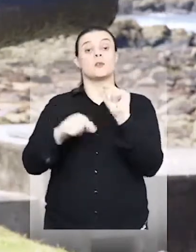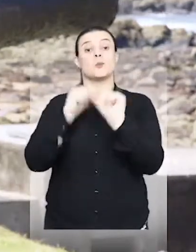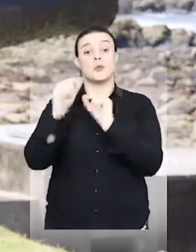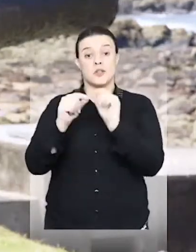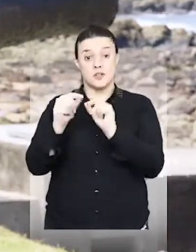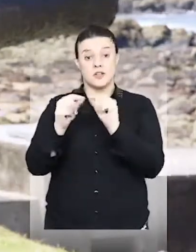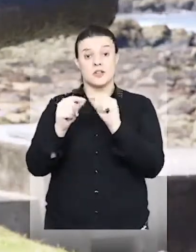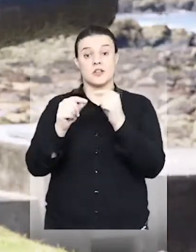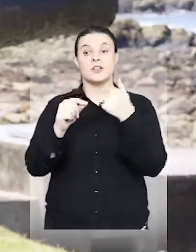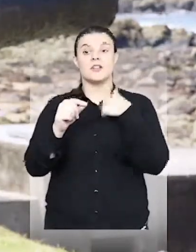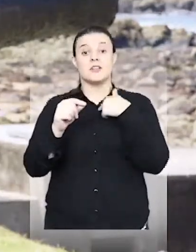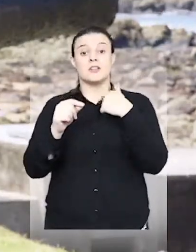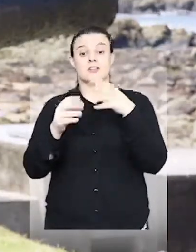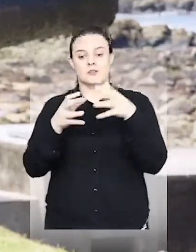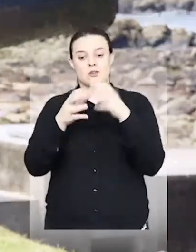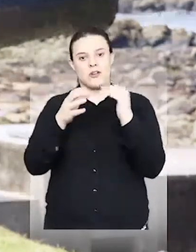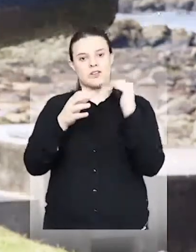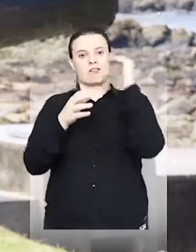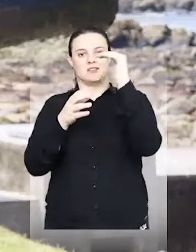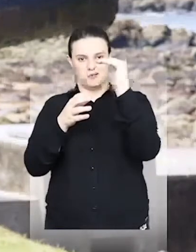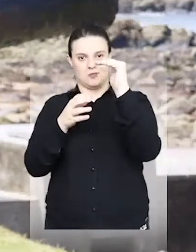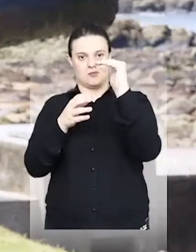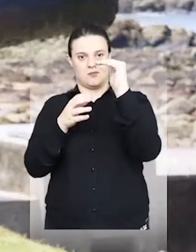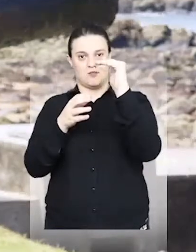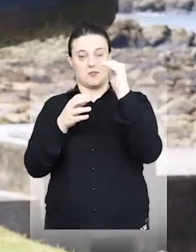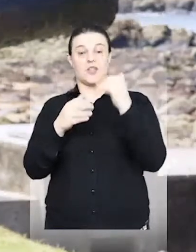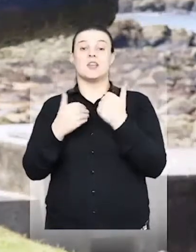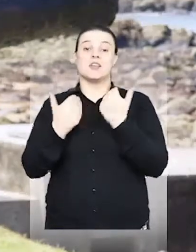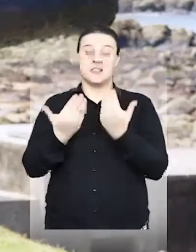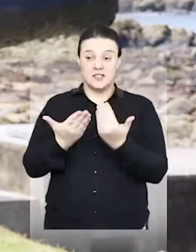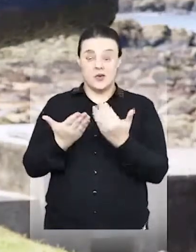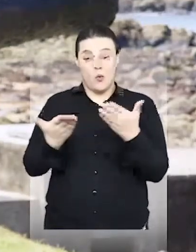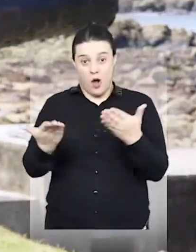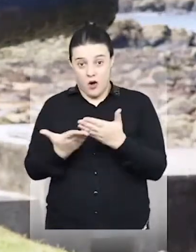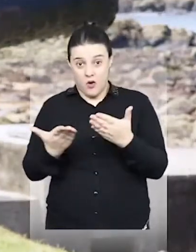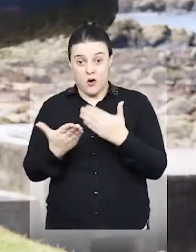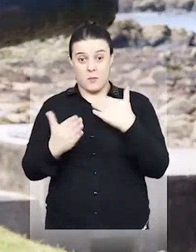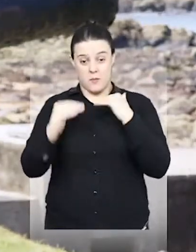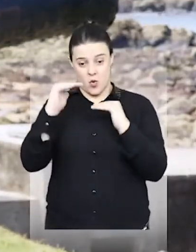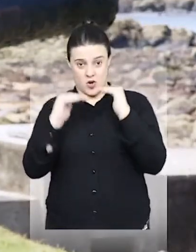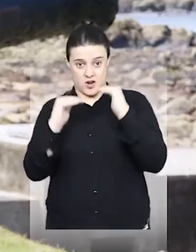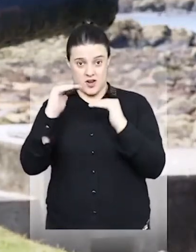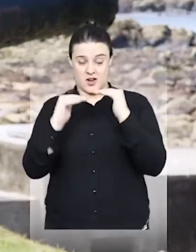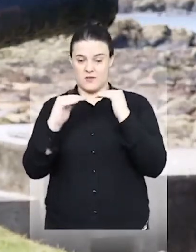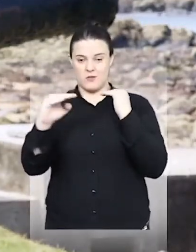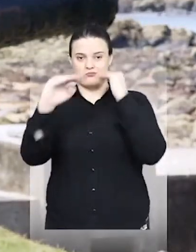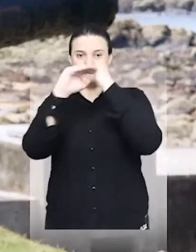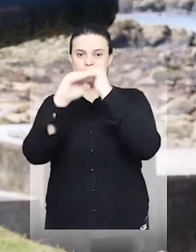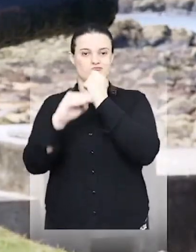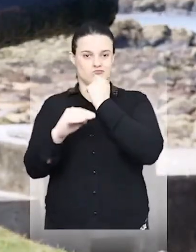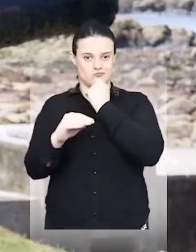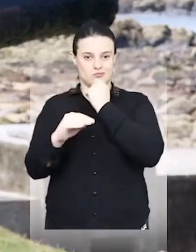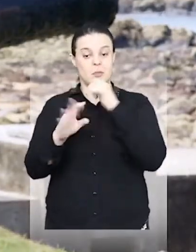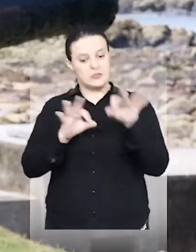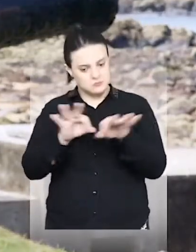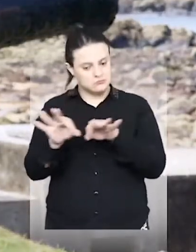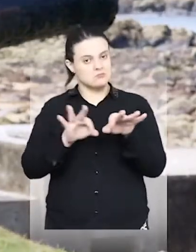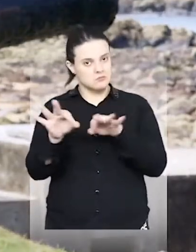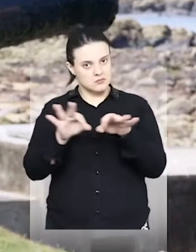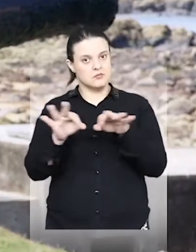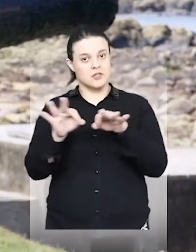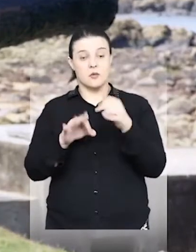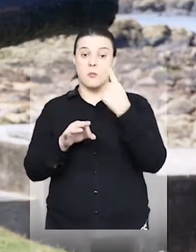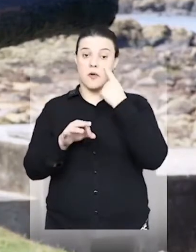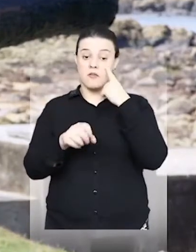eu tenho que fazer o índice de uma classe acima. Então tá um pouco, o meu nível ainda não está nesse nível, mas a gente está fazendo um